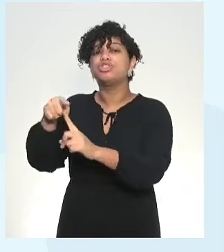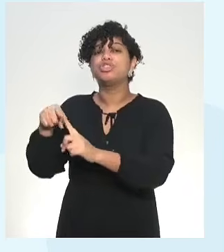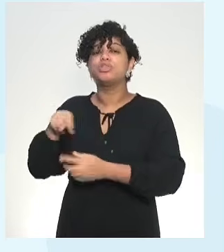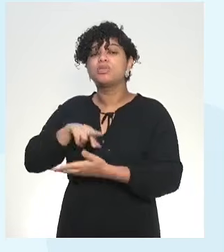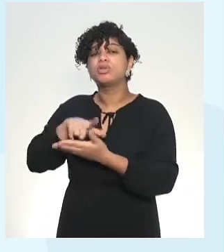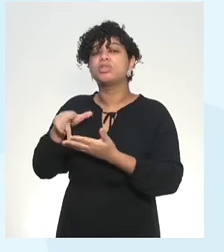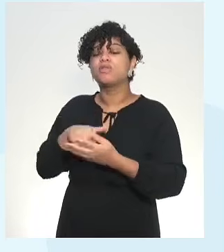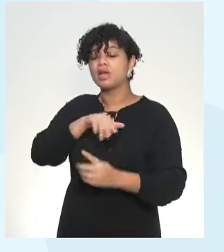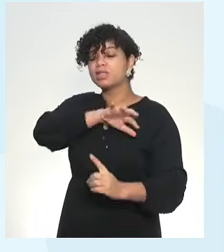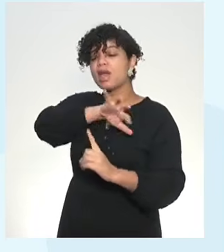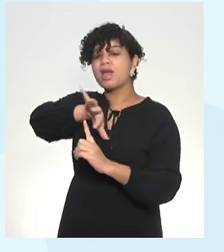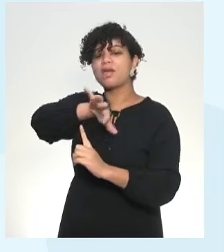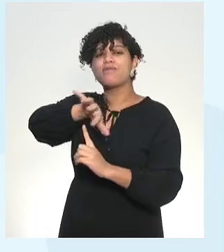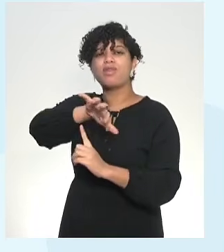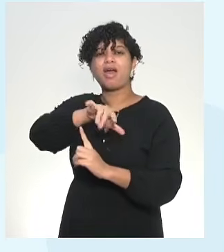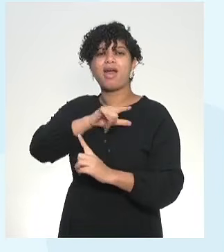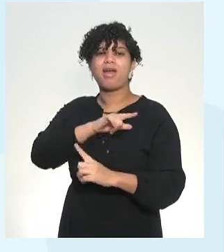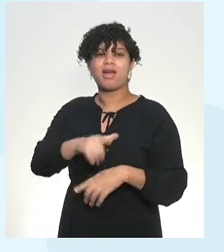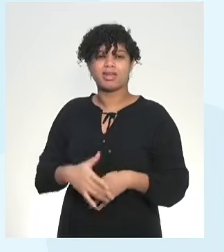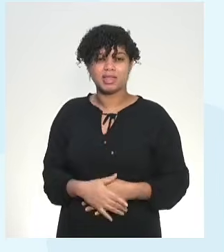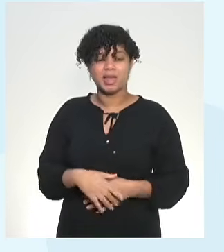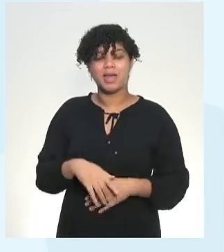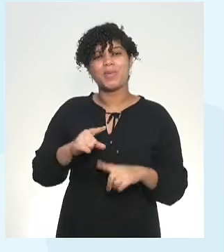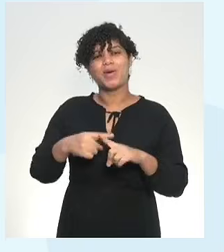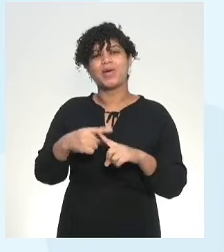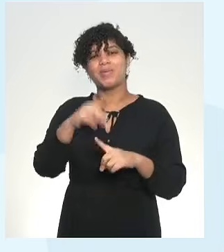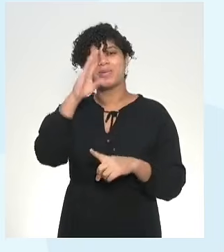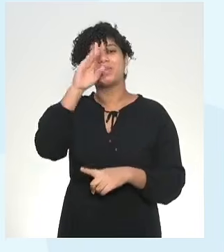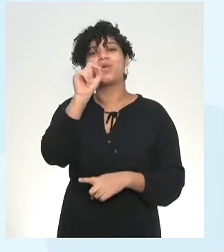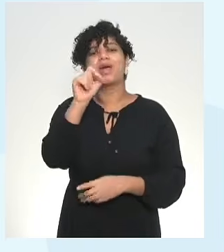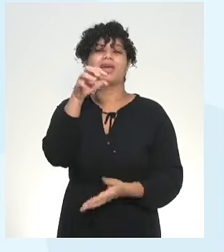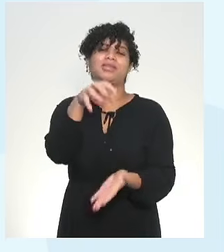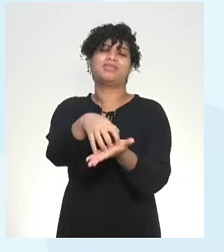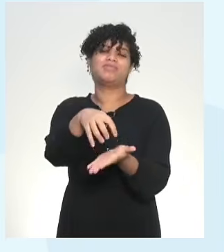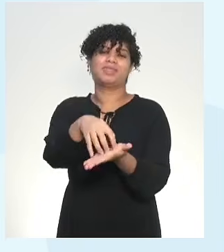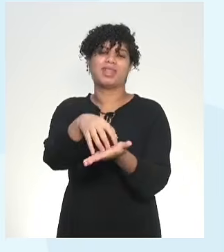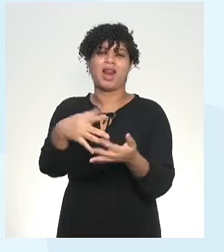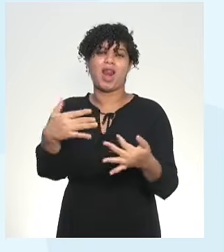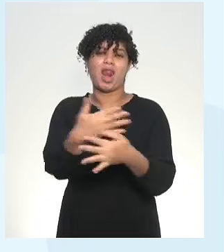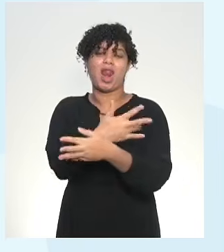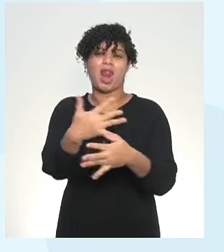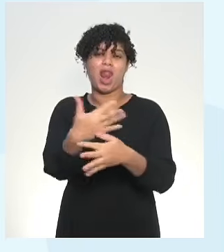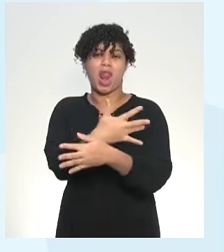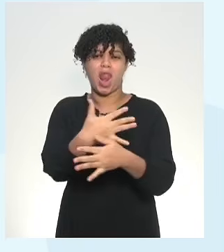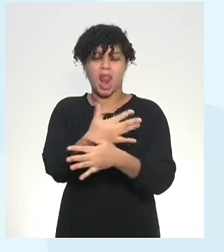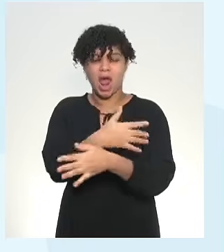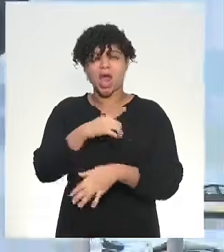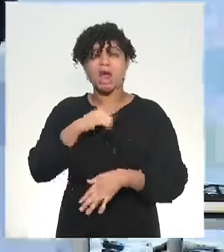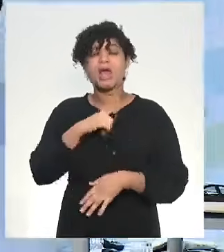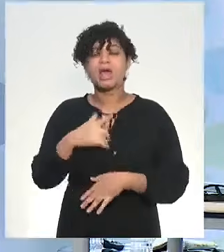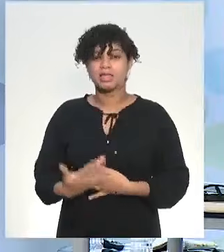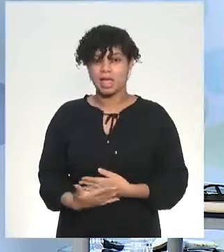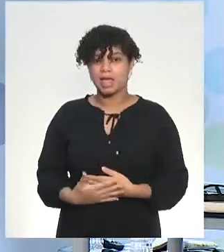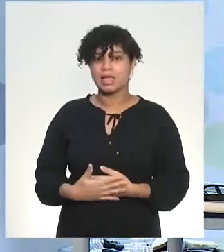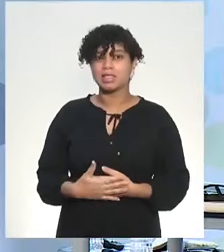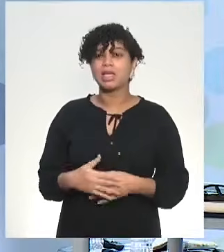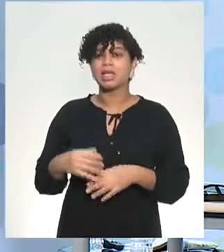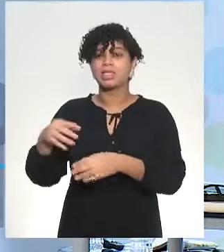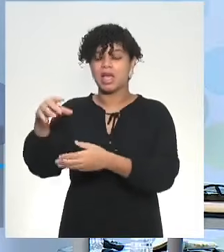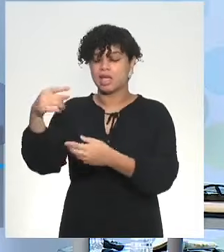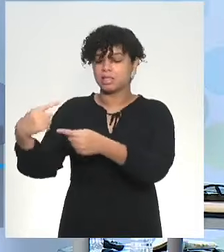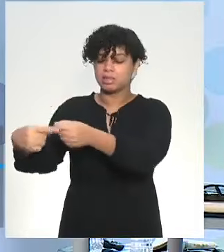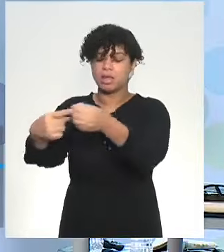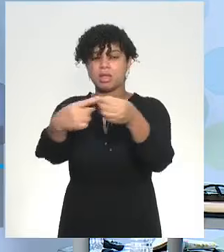cidades, tendo aí a metrópole regional e o centro regional e a cidade local fazendo agrupamentos de cidades, tá